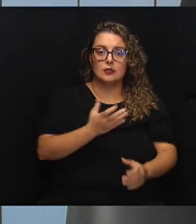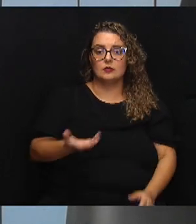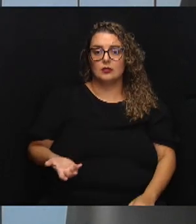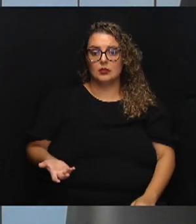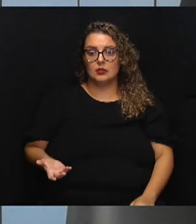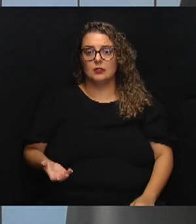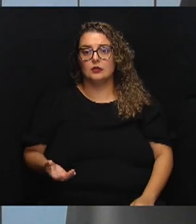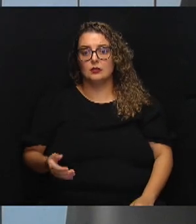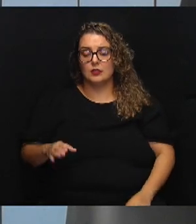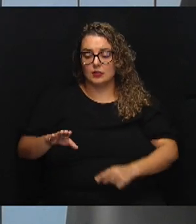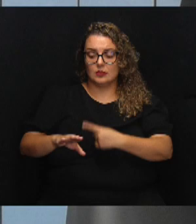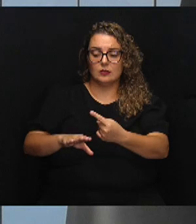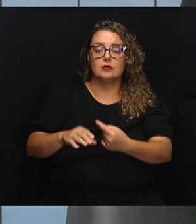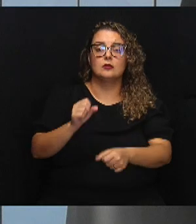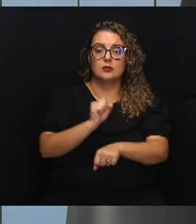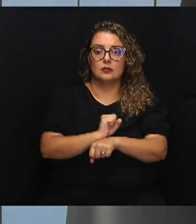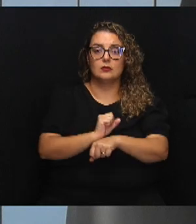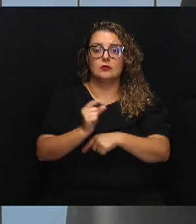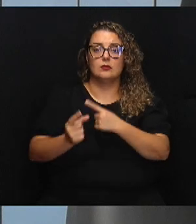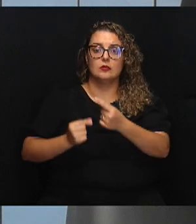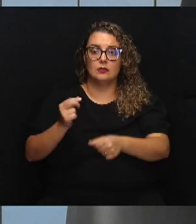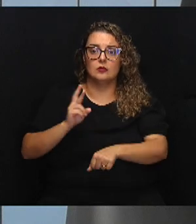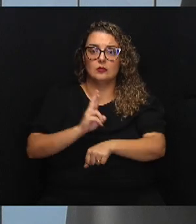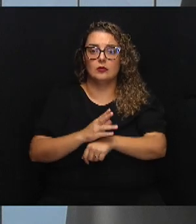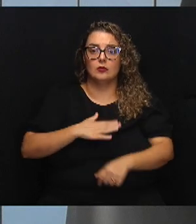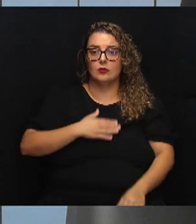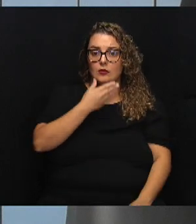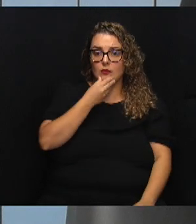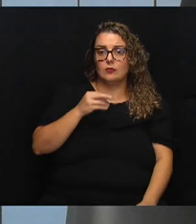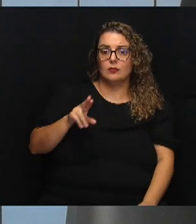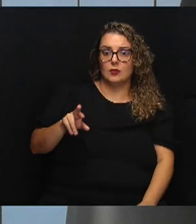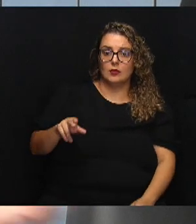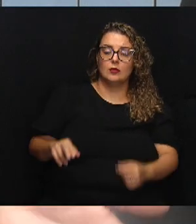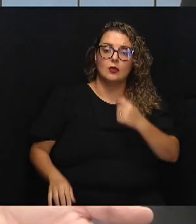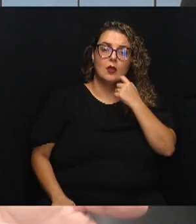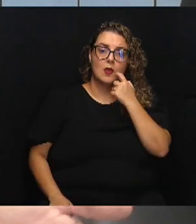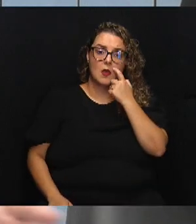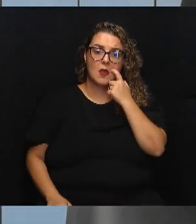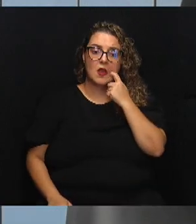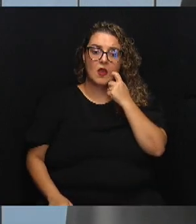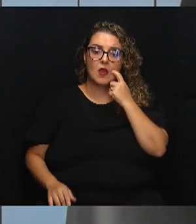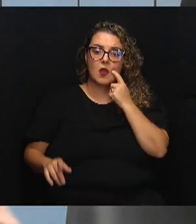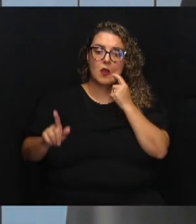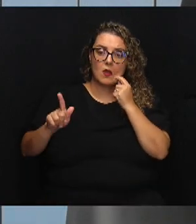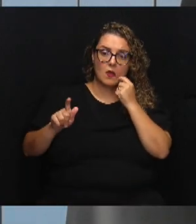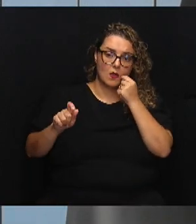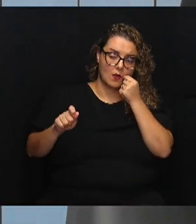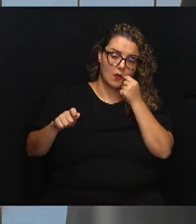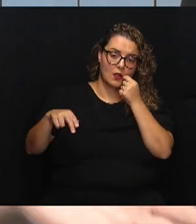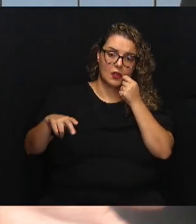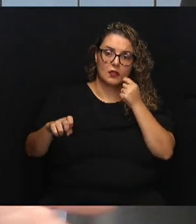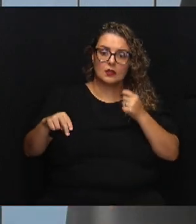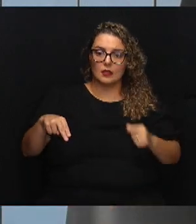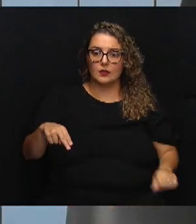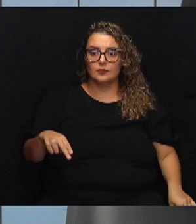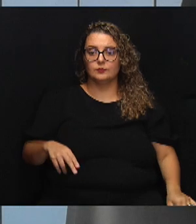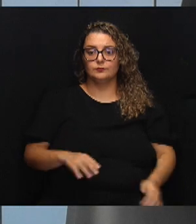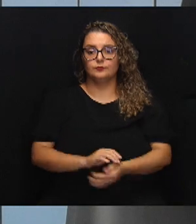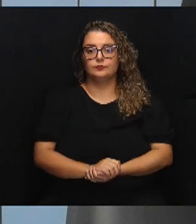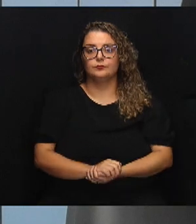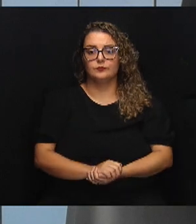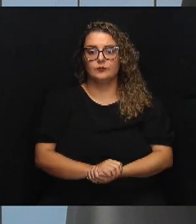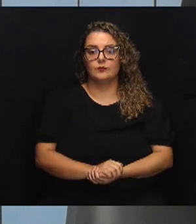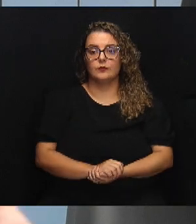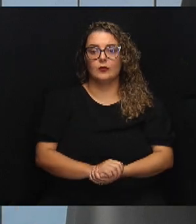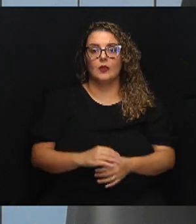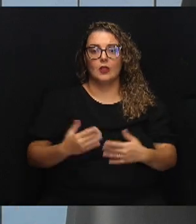lá no aguardo, é um recurso que o meu irmão mandou, né? O Bruno Ganem. Então elas estão paradas as viaturas, mas a gente mandou. A Débora fazia parte do setor